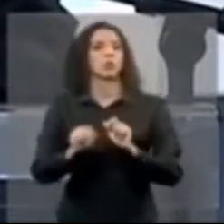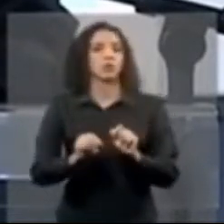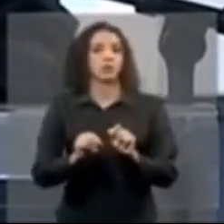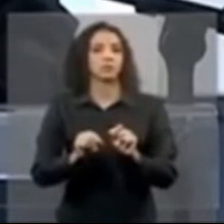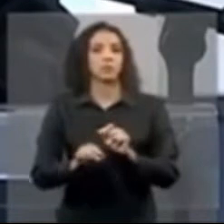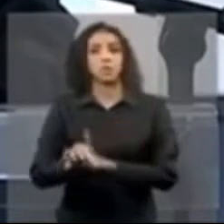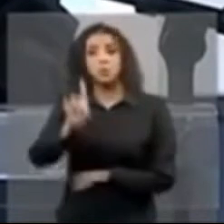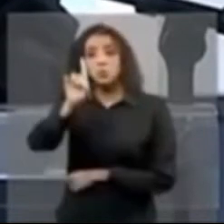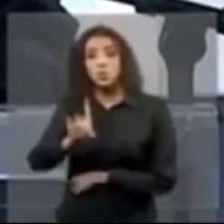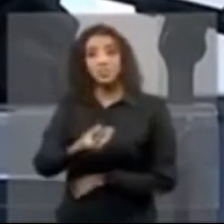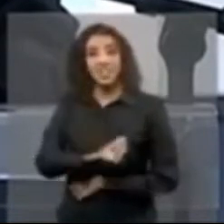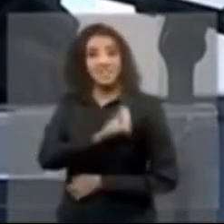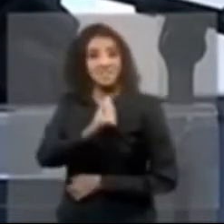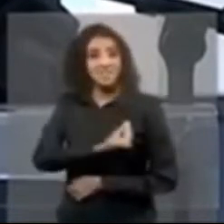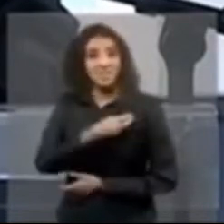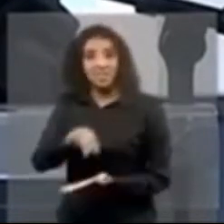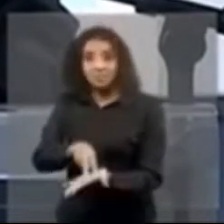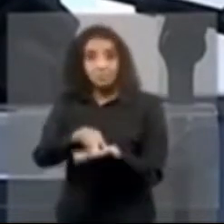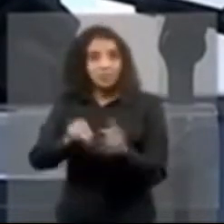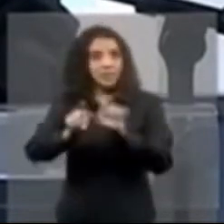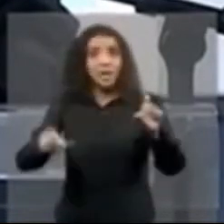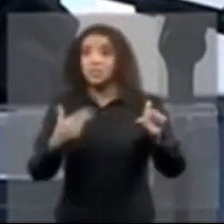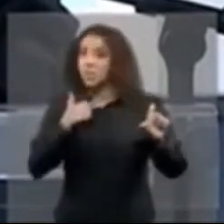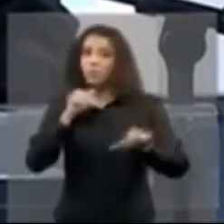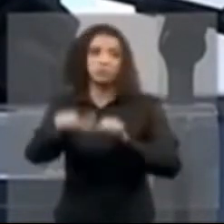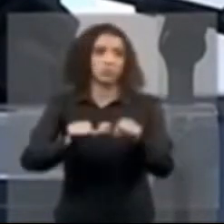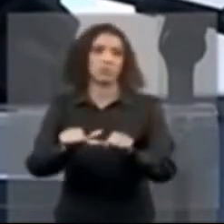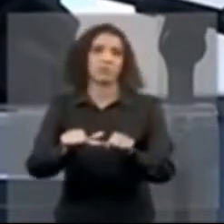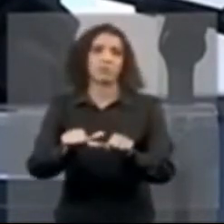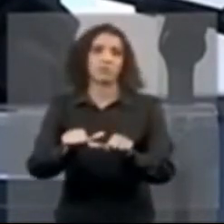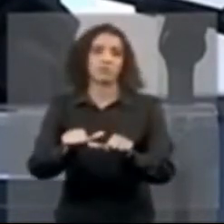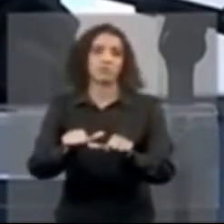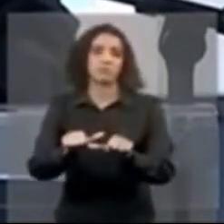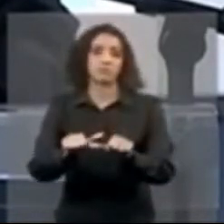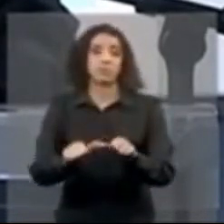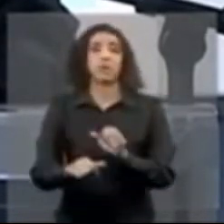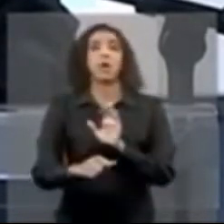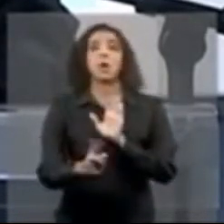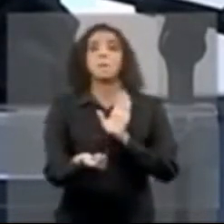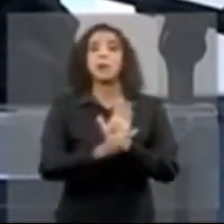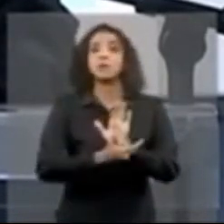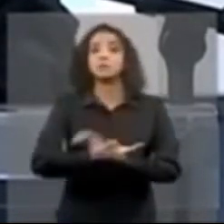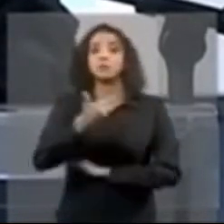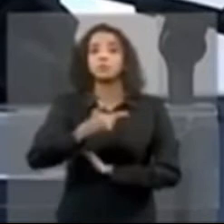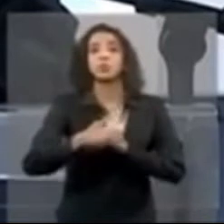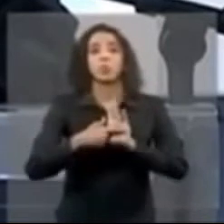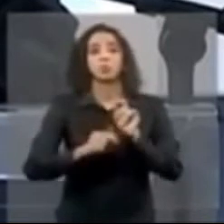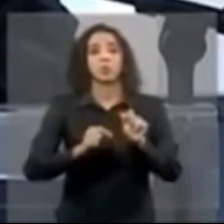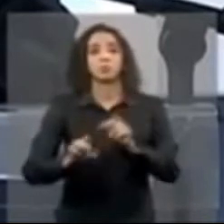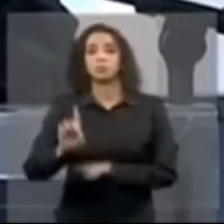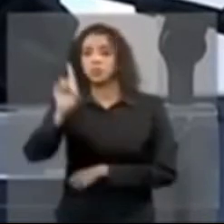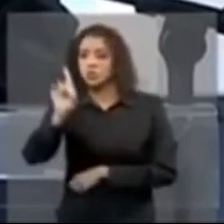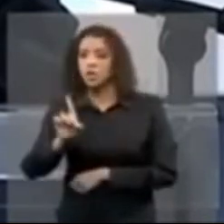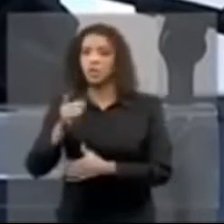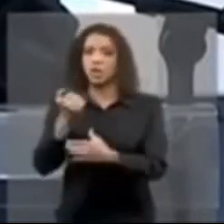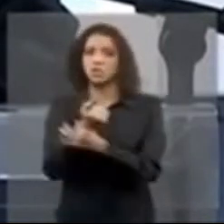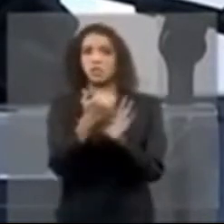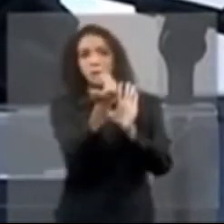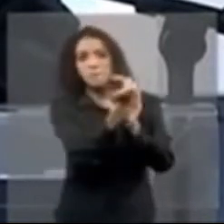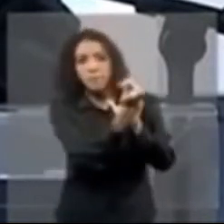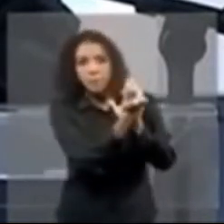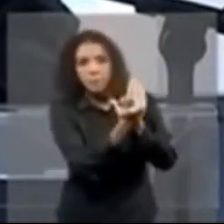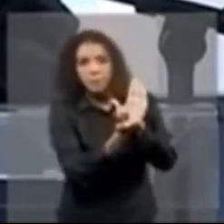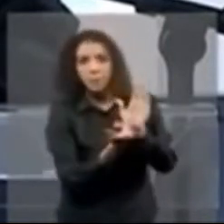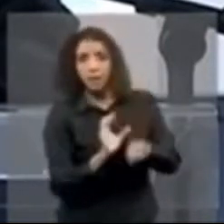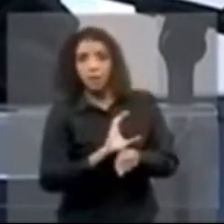do direito à vida é cláusula pétrea, e seu parágrafo 2º estabelece que os direitos e garantias expressos na